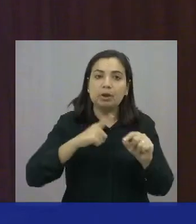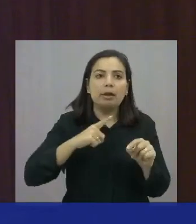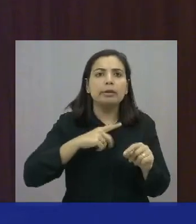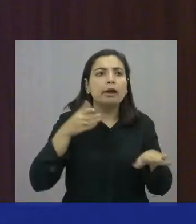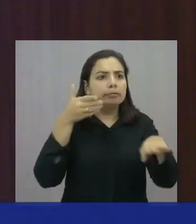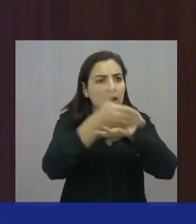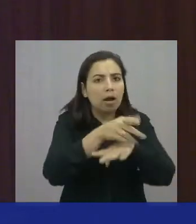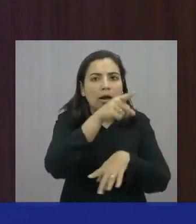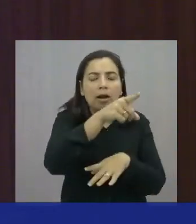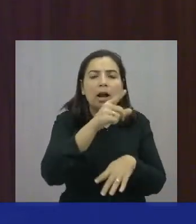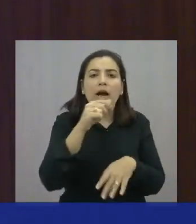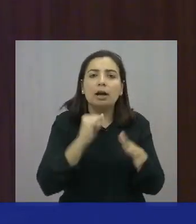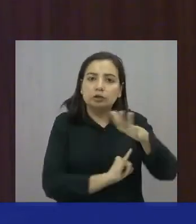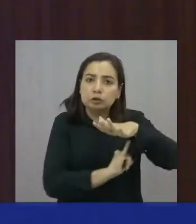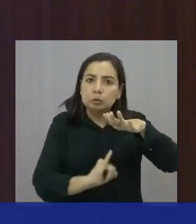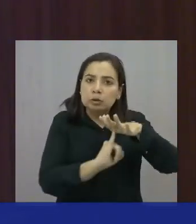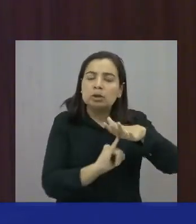ideias